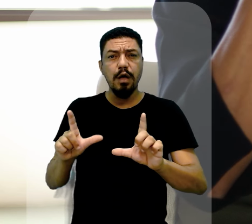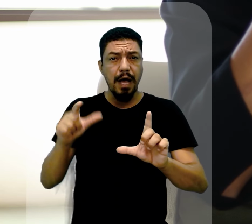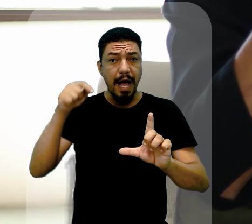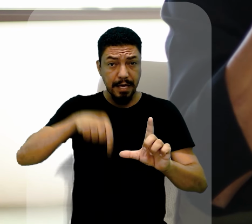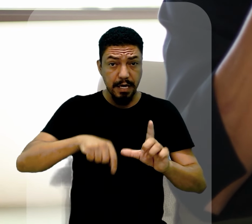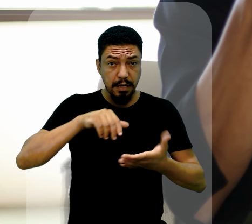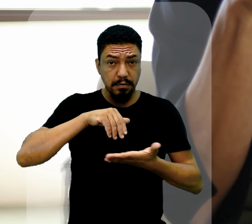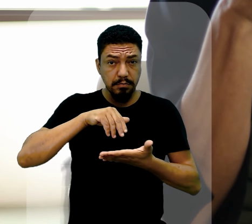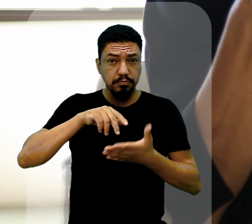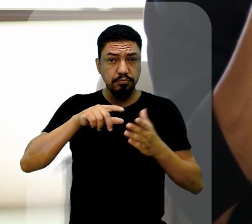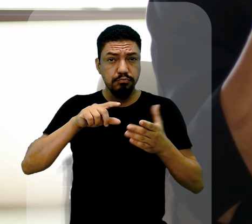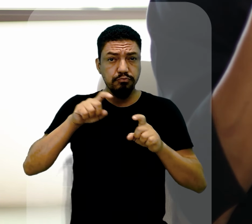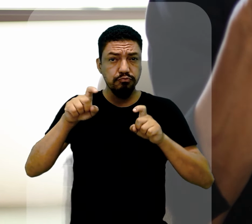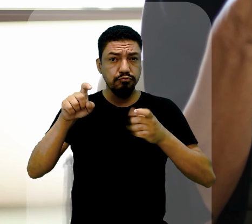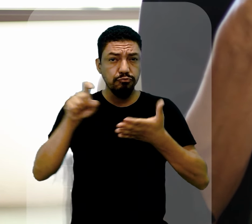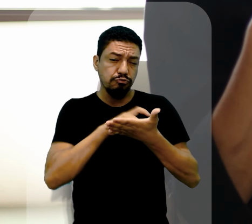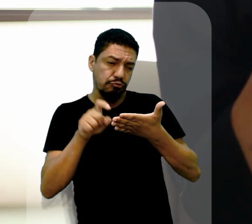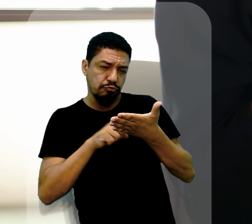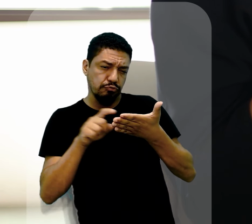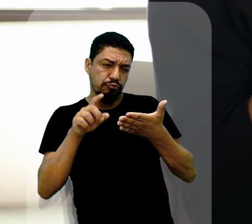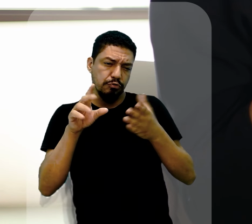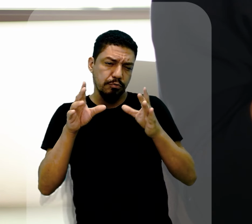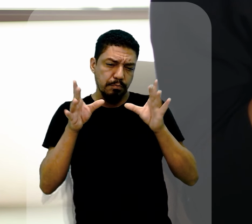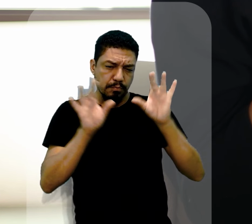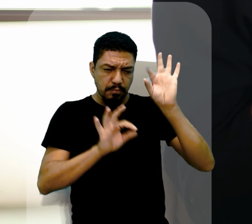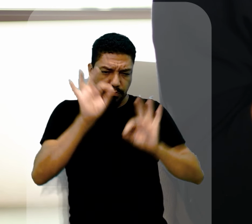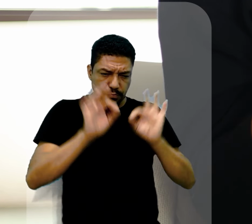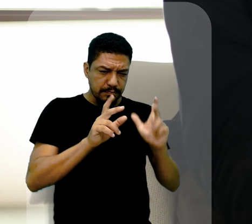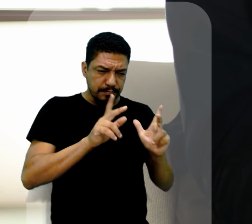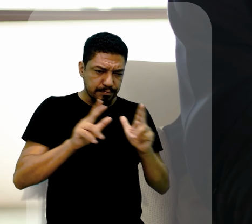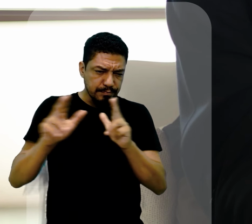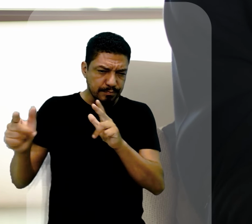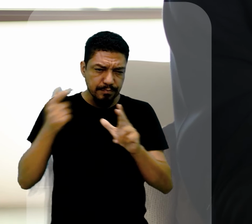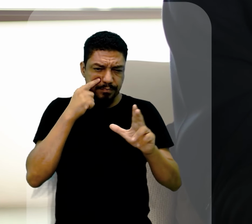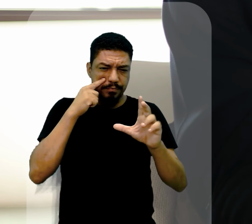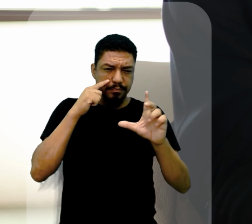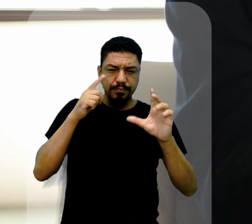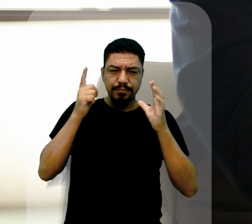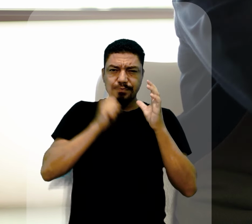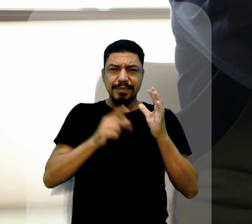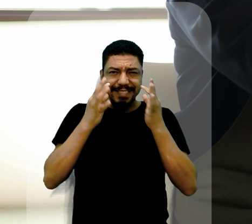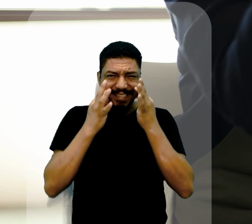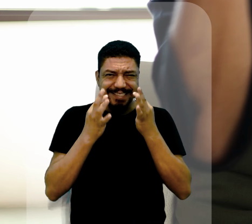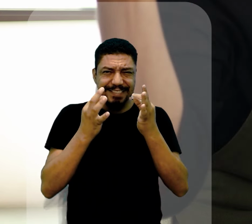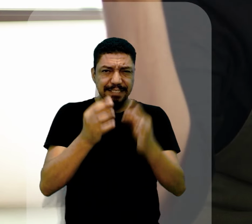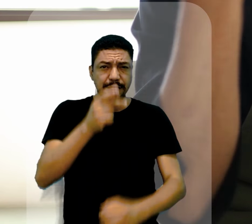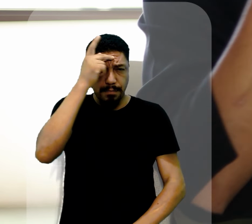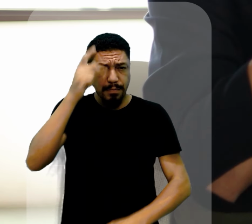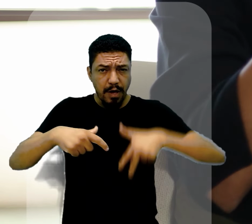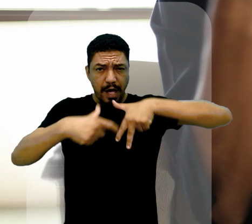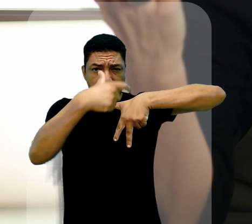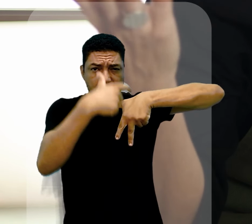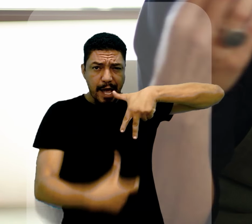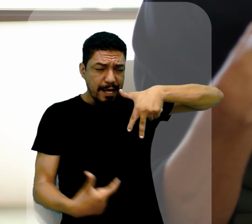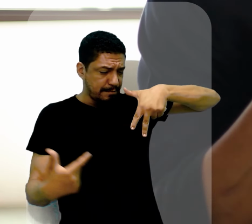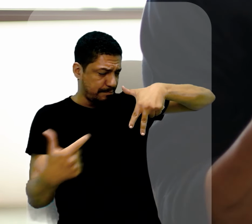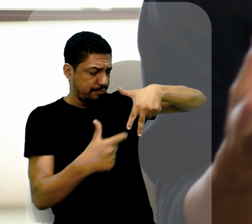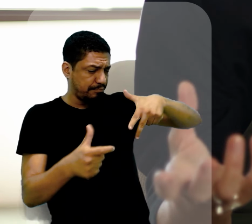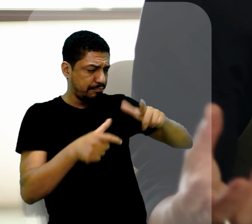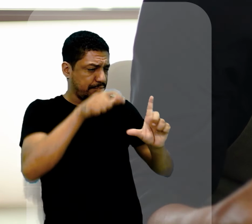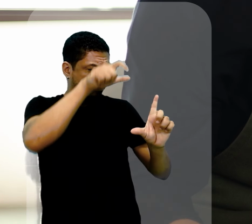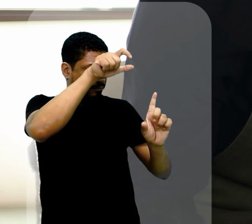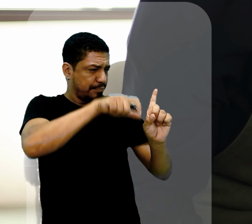começar a recortar os contornos daquilo que me chamava realmente a atenção, que era a pessoa, de todo um cenário de rua,